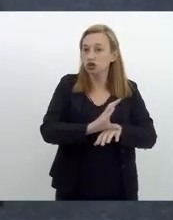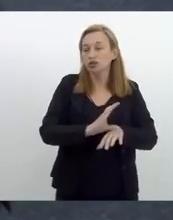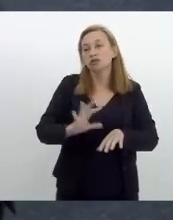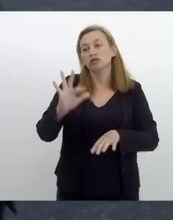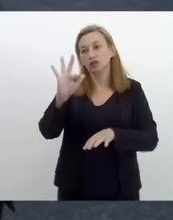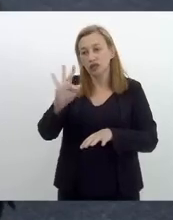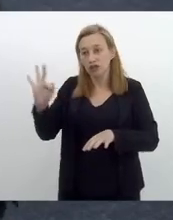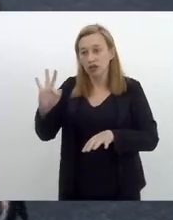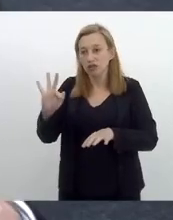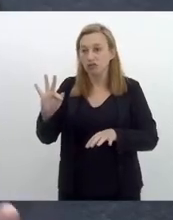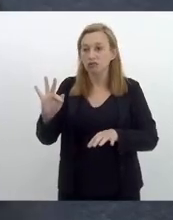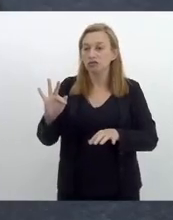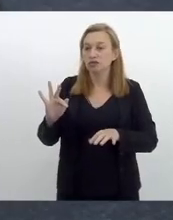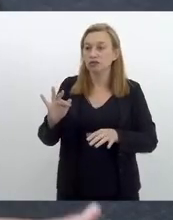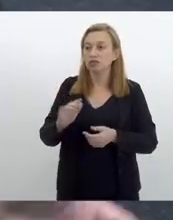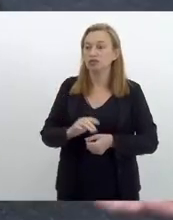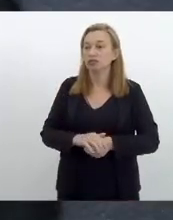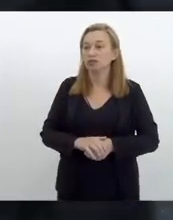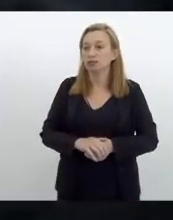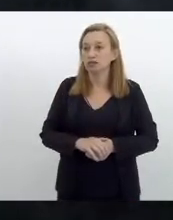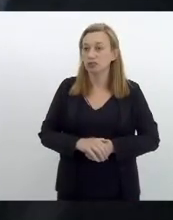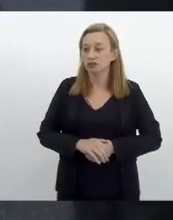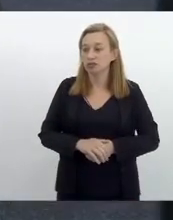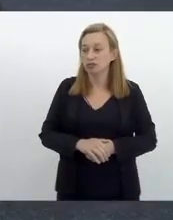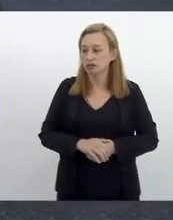Estados remeteu